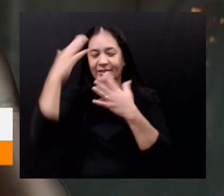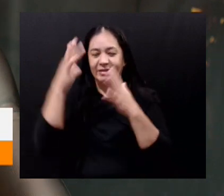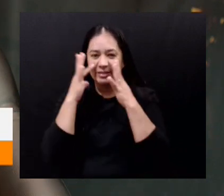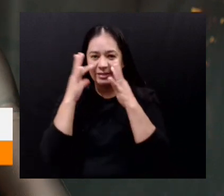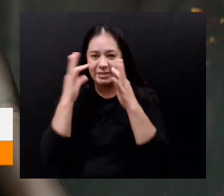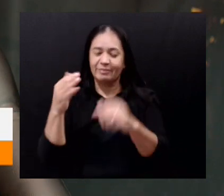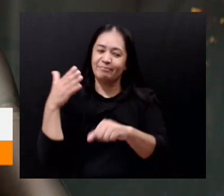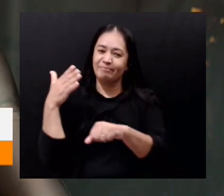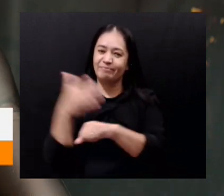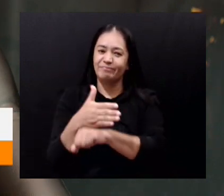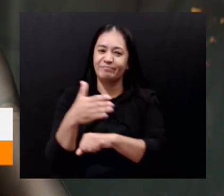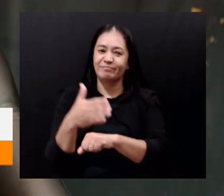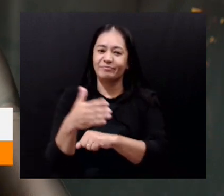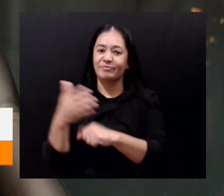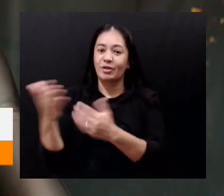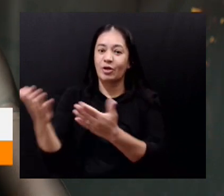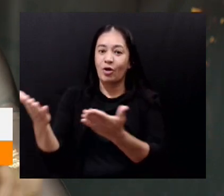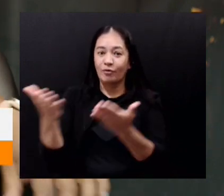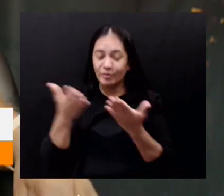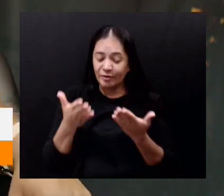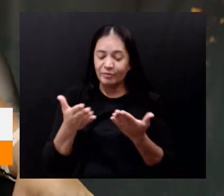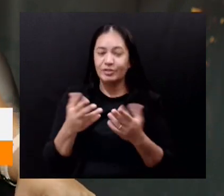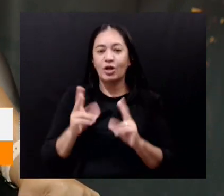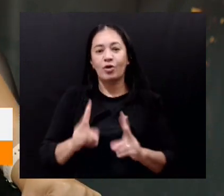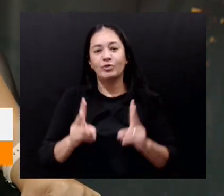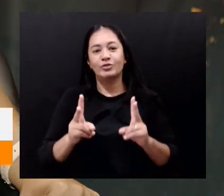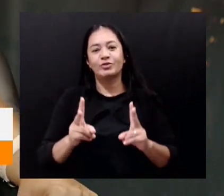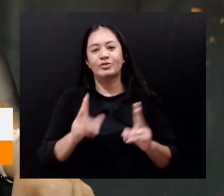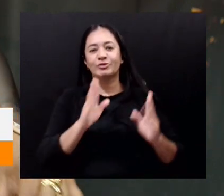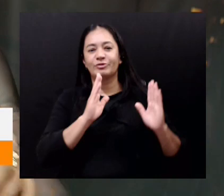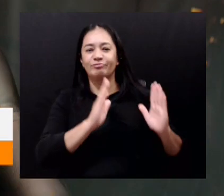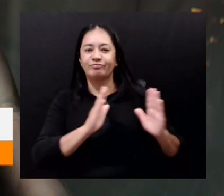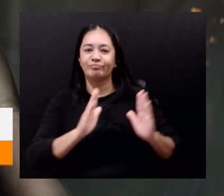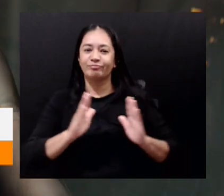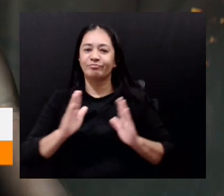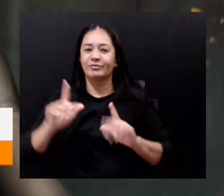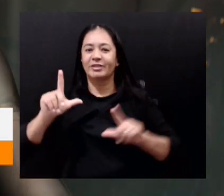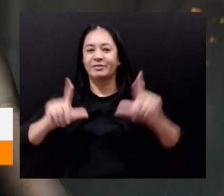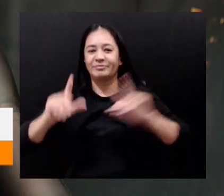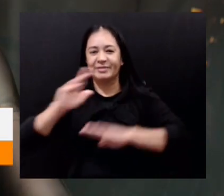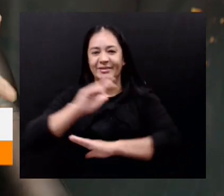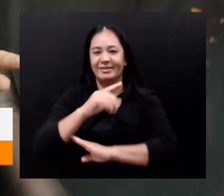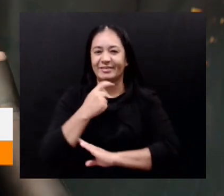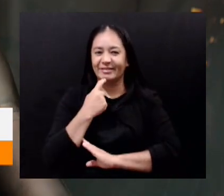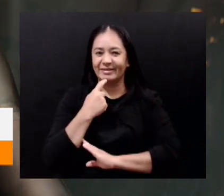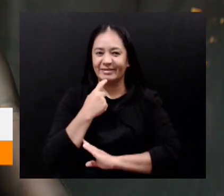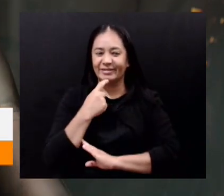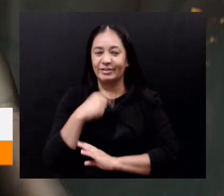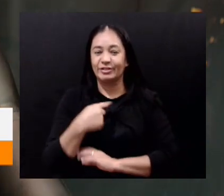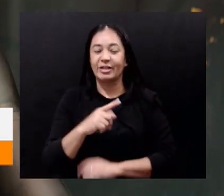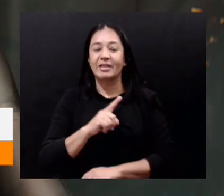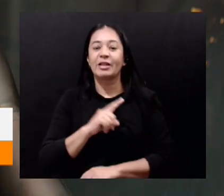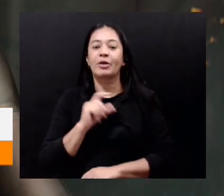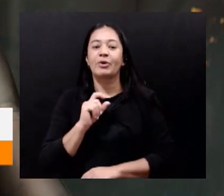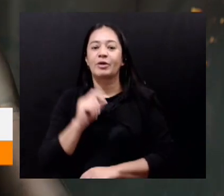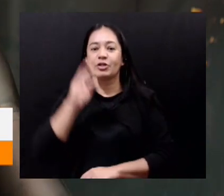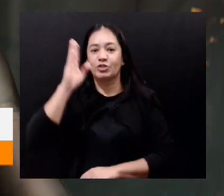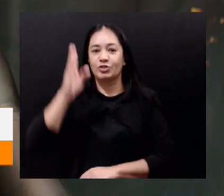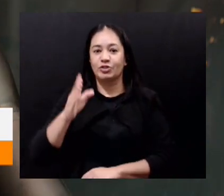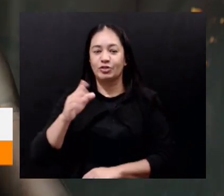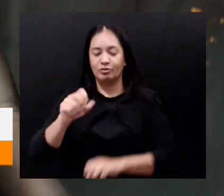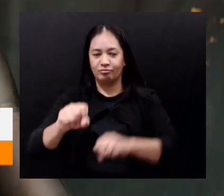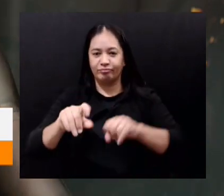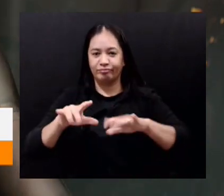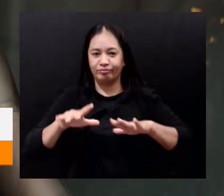Convidamos você para continuar ligadinho com a gente aqui na TV Câmara Campinas. Nós temos, direto do plenário José Maria